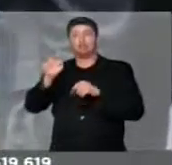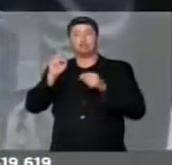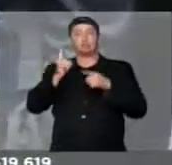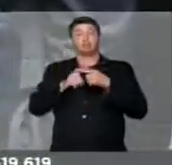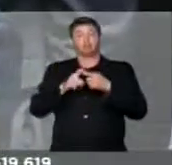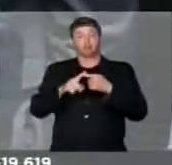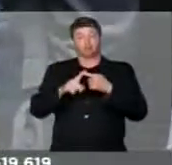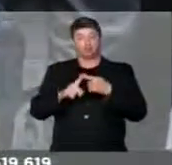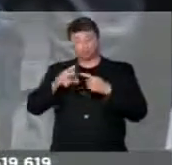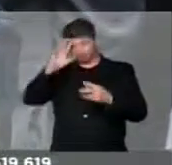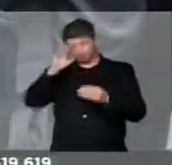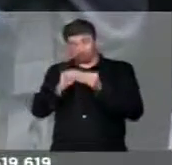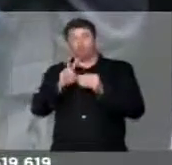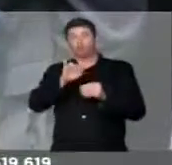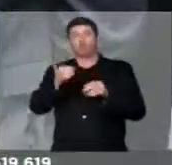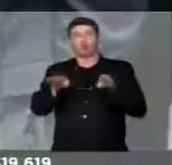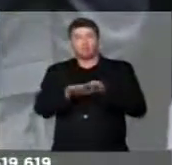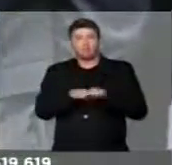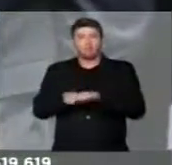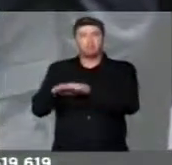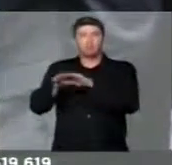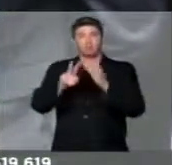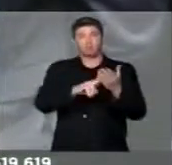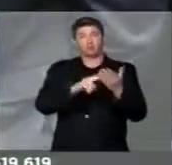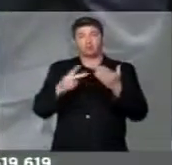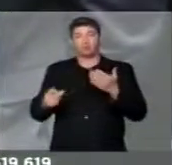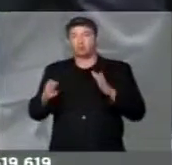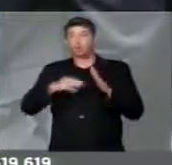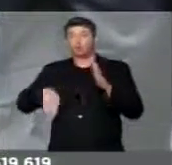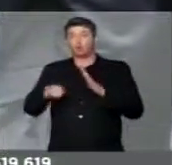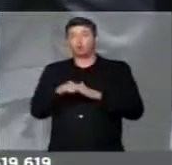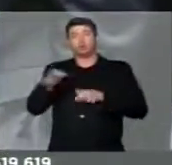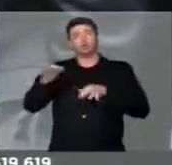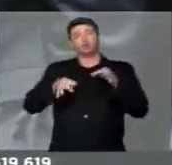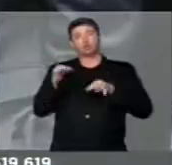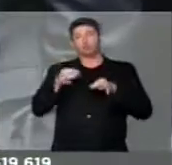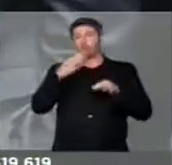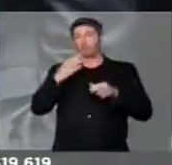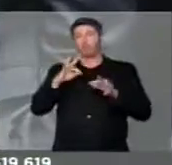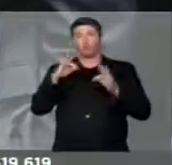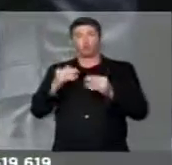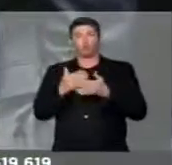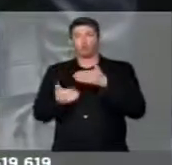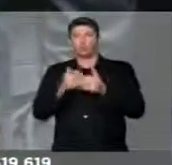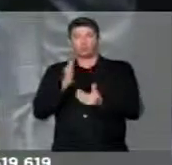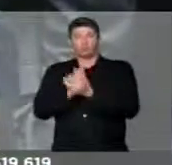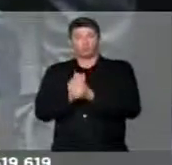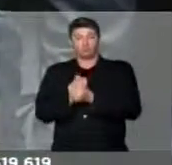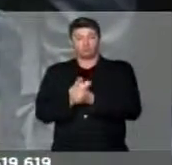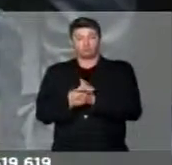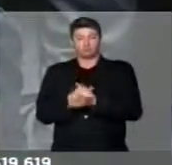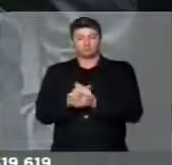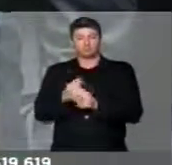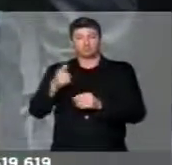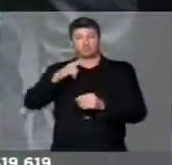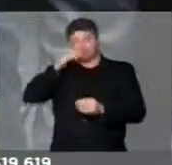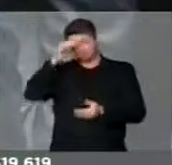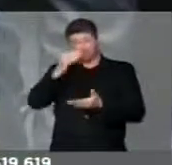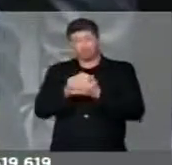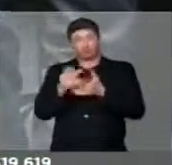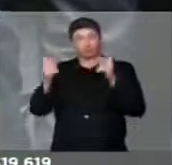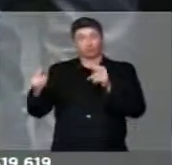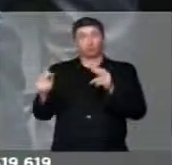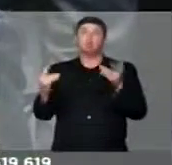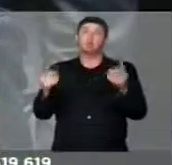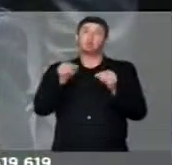servirá para unificar a interpretação dos tribunais para todos os processos com tese idênticas portanto esta